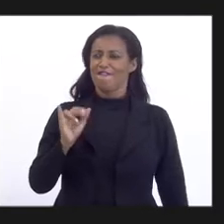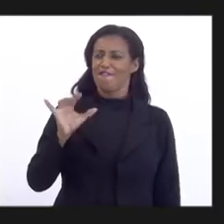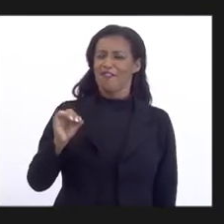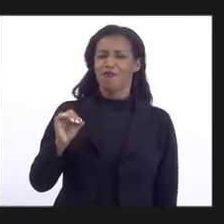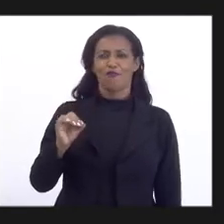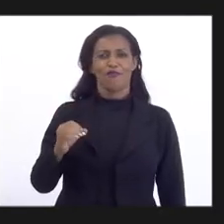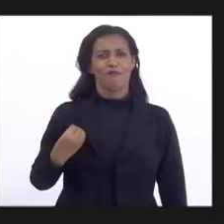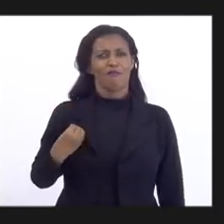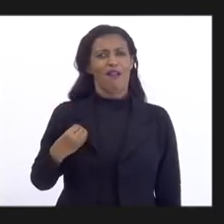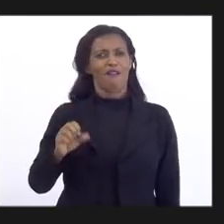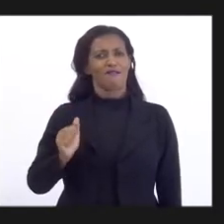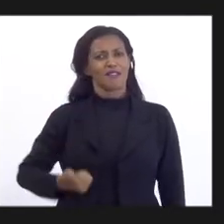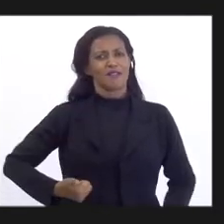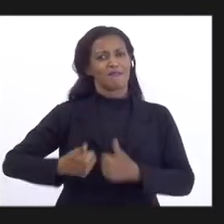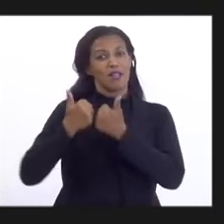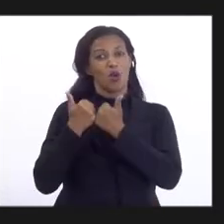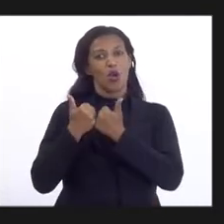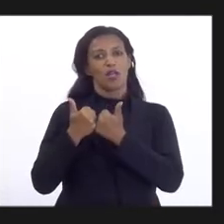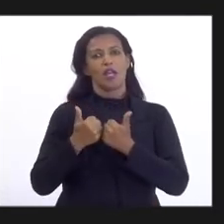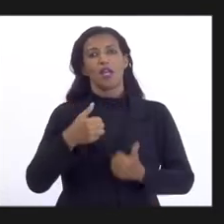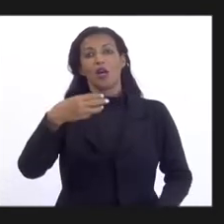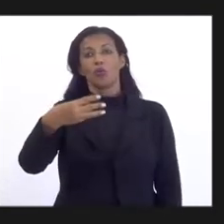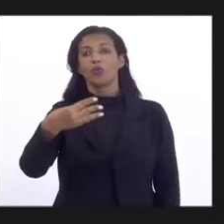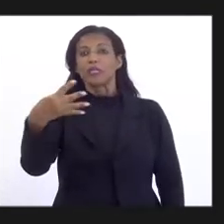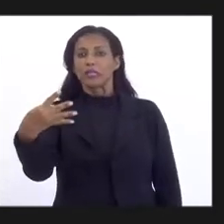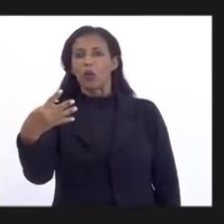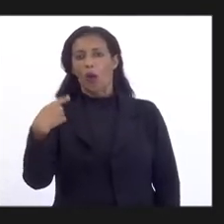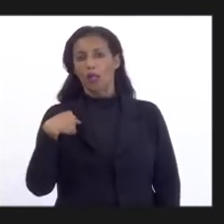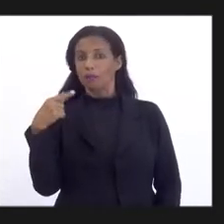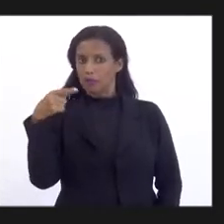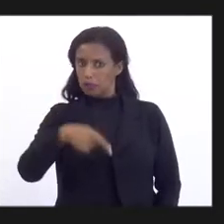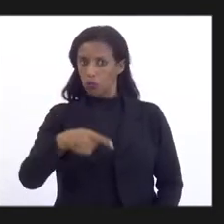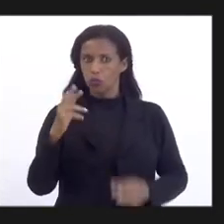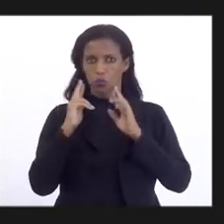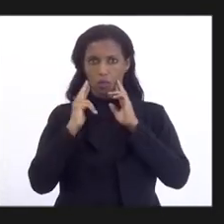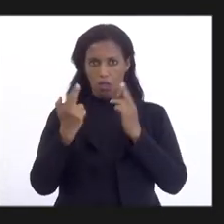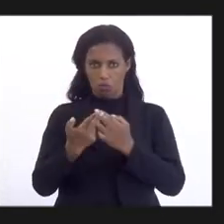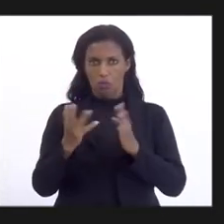o item? Seria o Inter 34, mas eu vou ficar na sessão, tá?